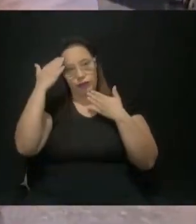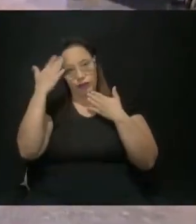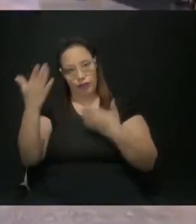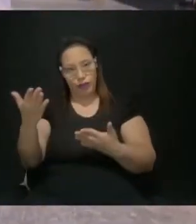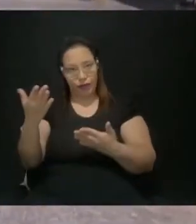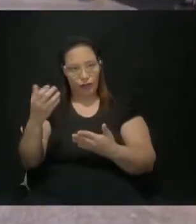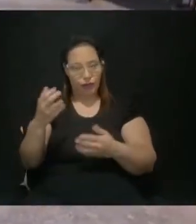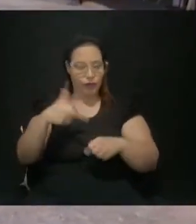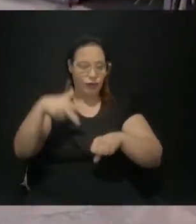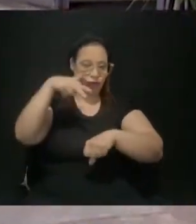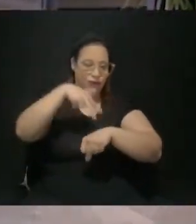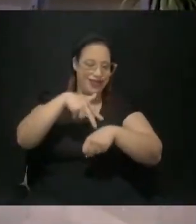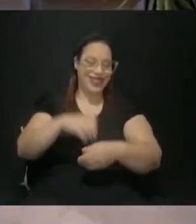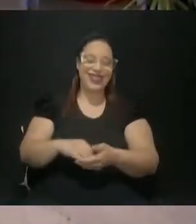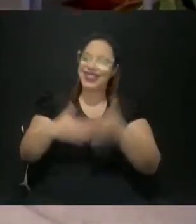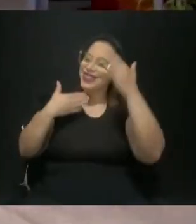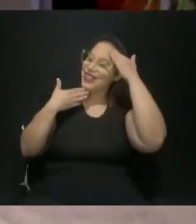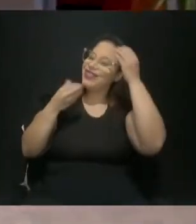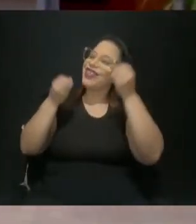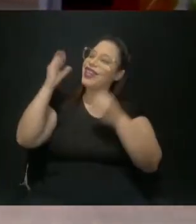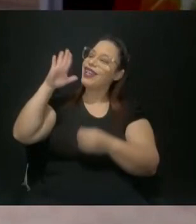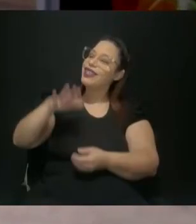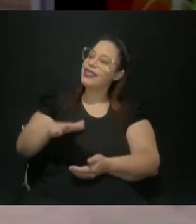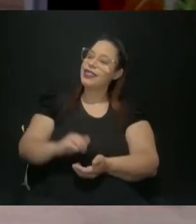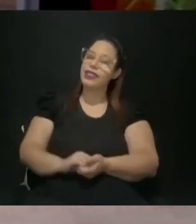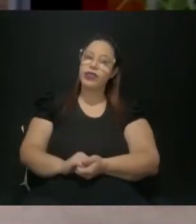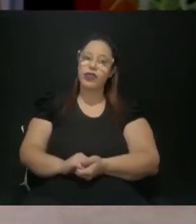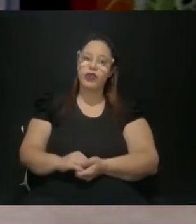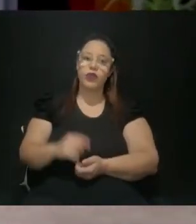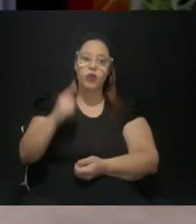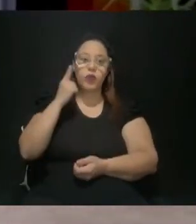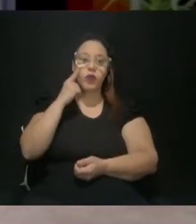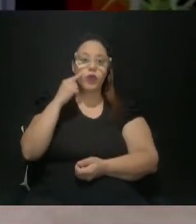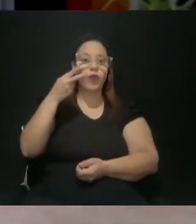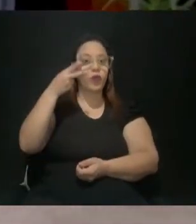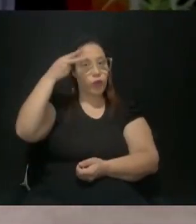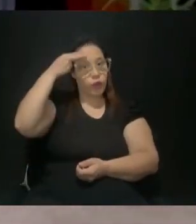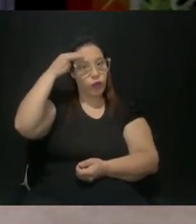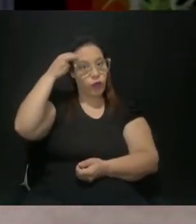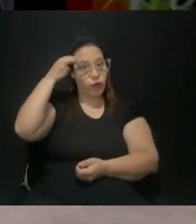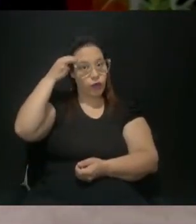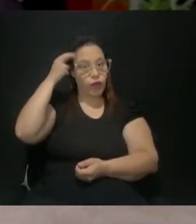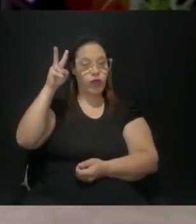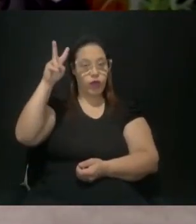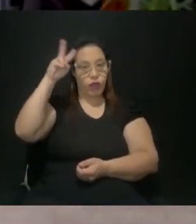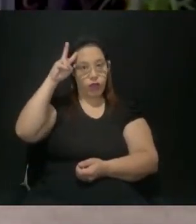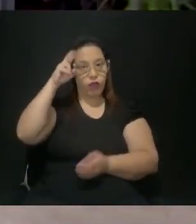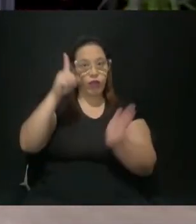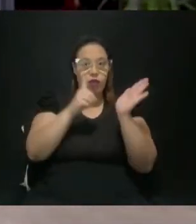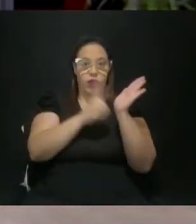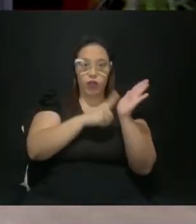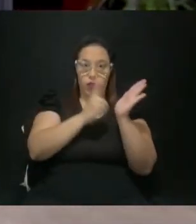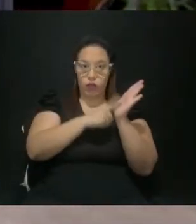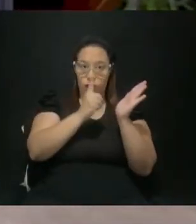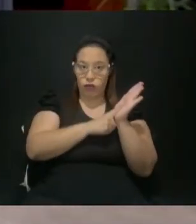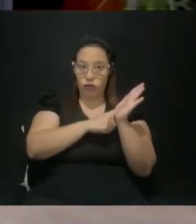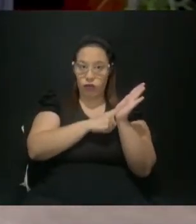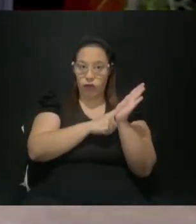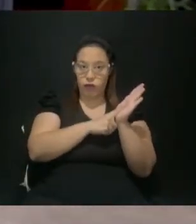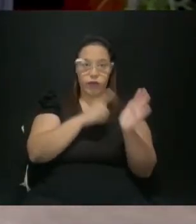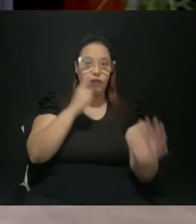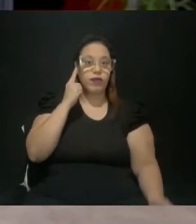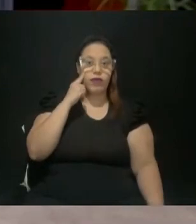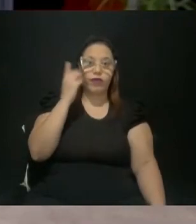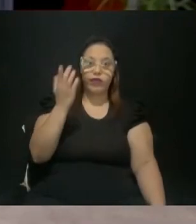disposição. Obrigado, boa tarde. Boa tarde. Então, Gabriel, só relembrando, o agendamento é feito pelos telefones 19